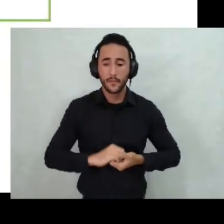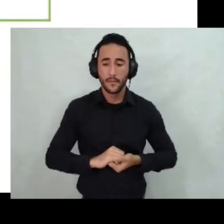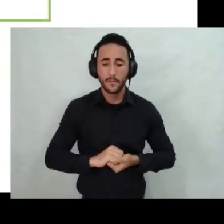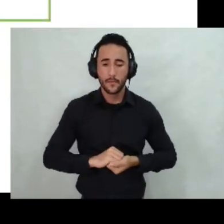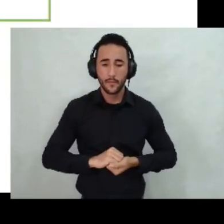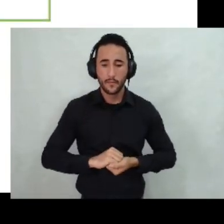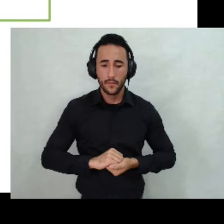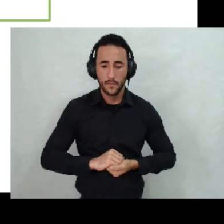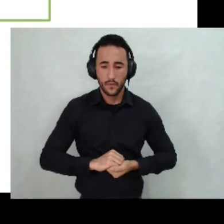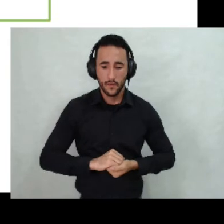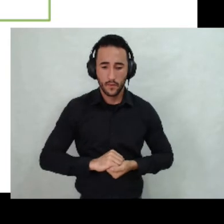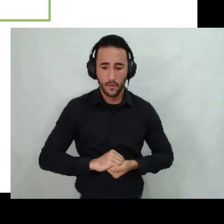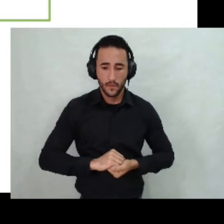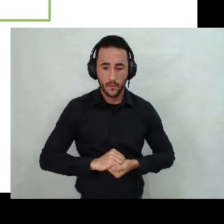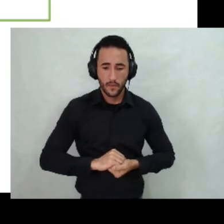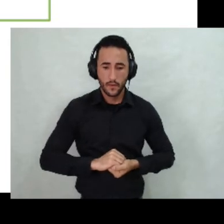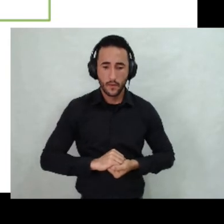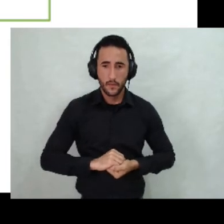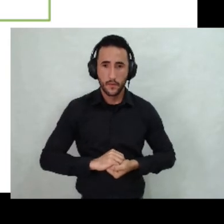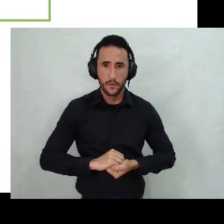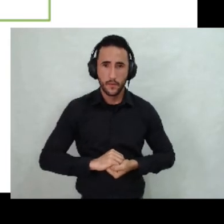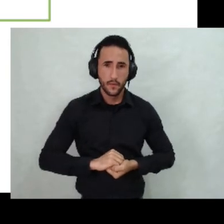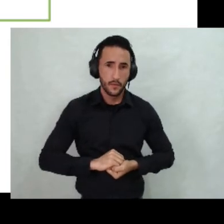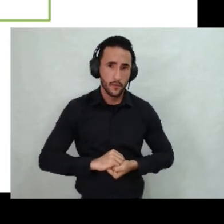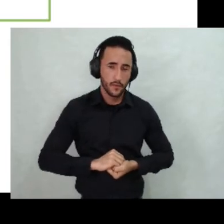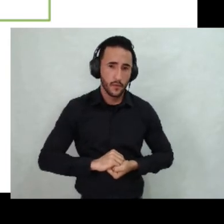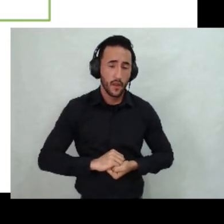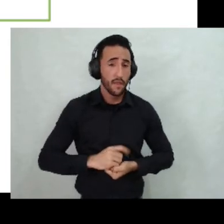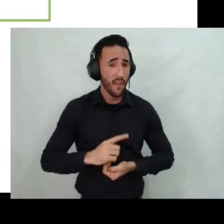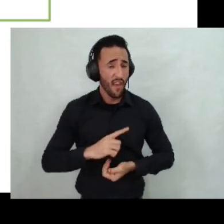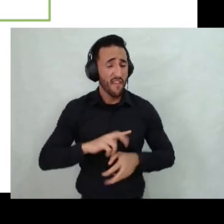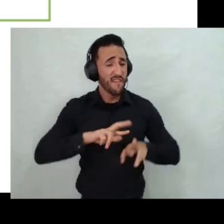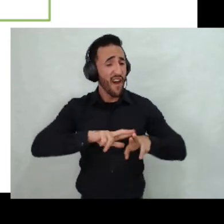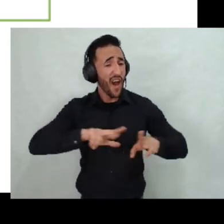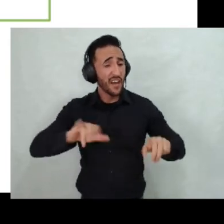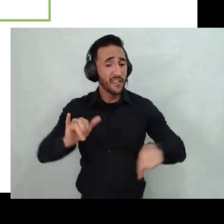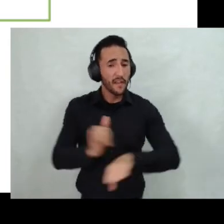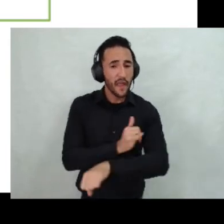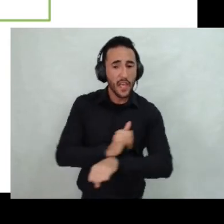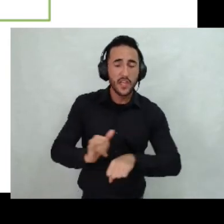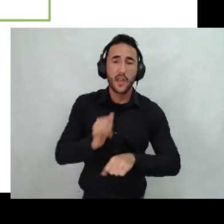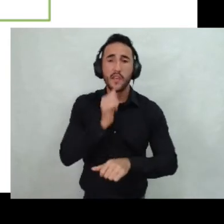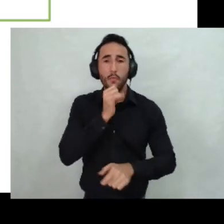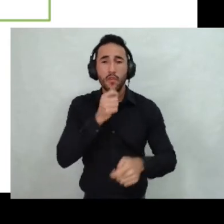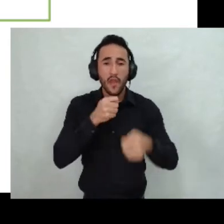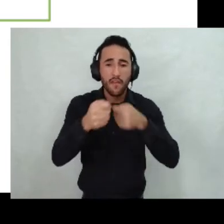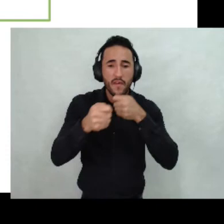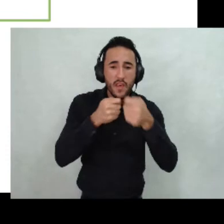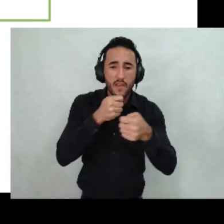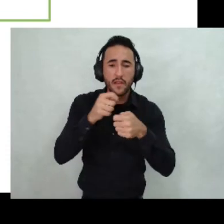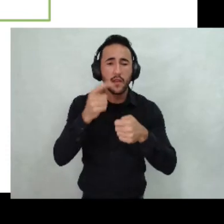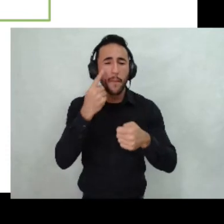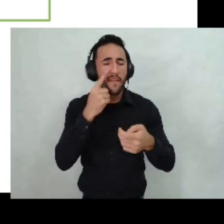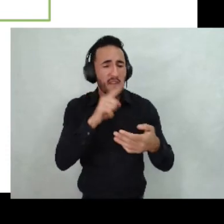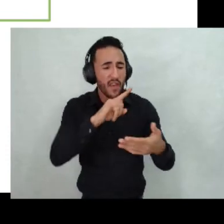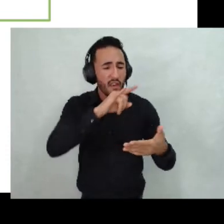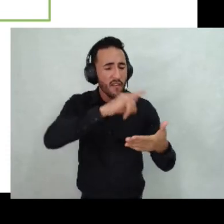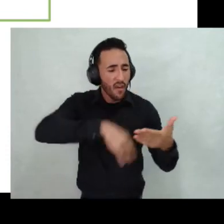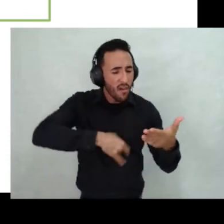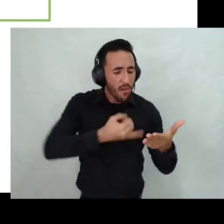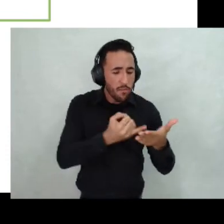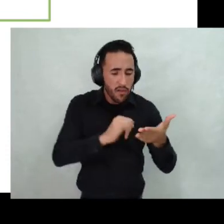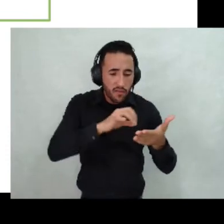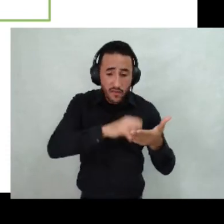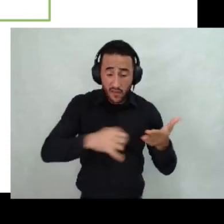se usam diversas estratégias, pode ser por entrevistas, registros de saúde, exame clínico e exame diagnóstico, como o caso dos